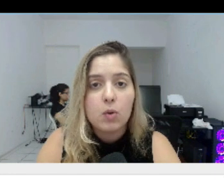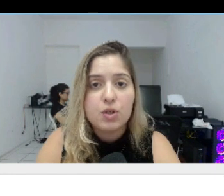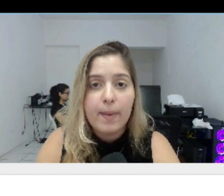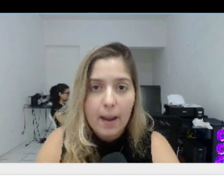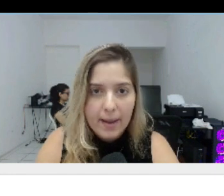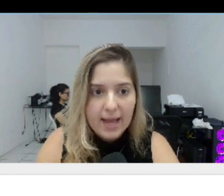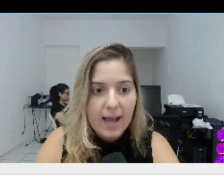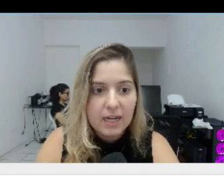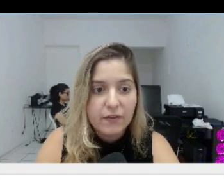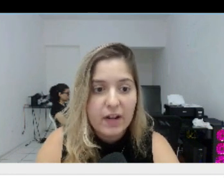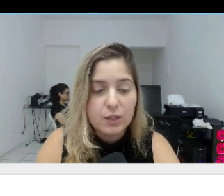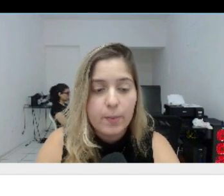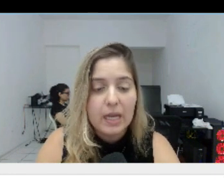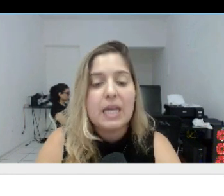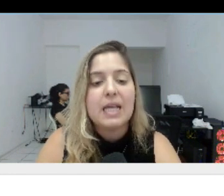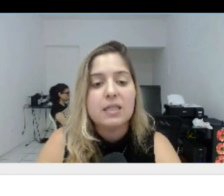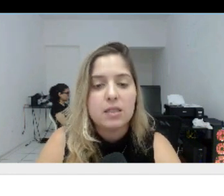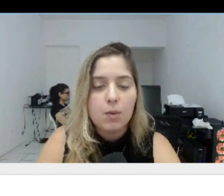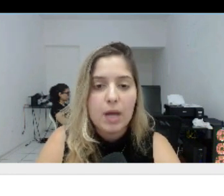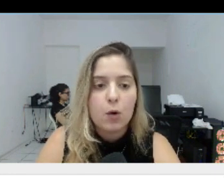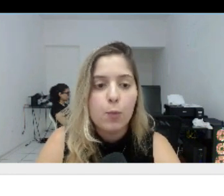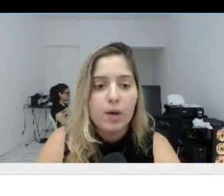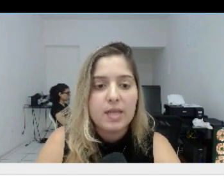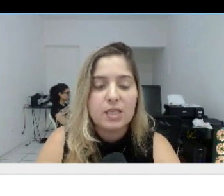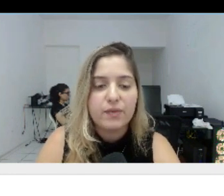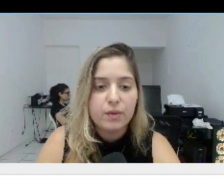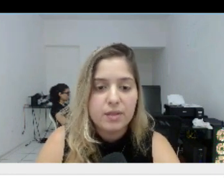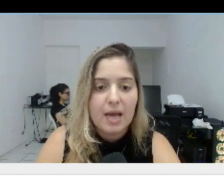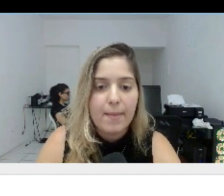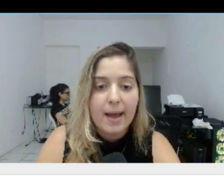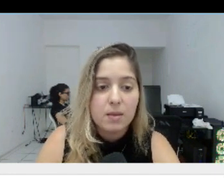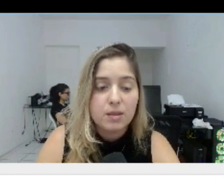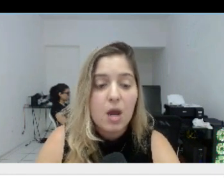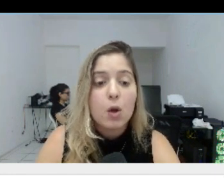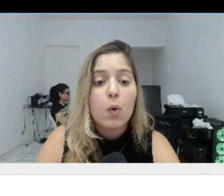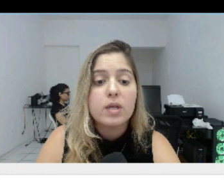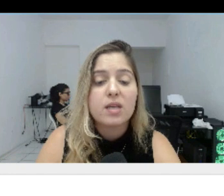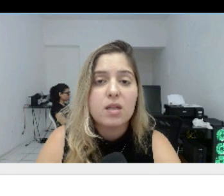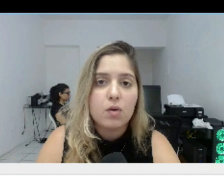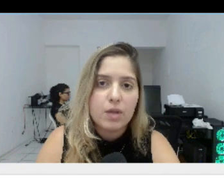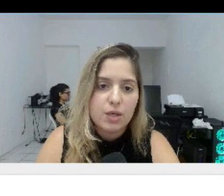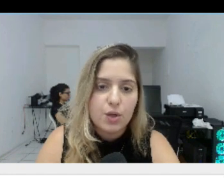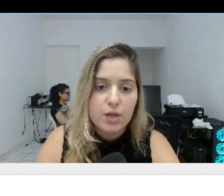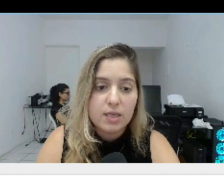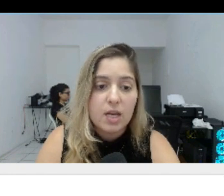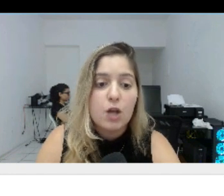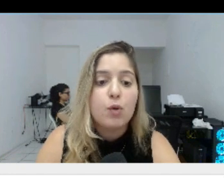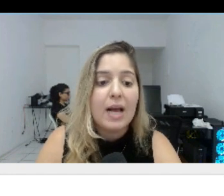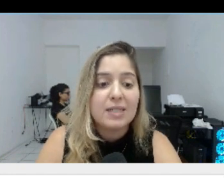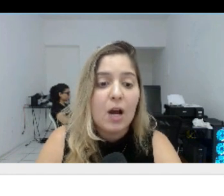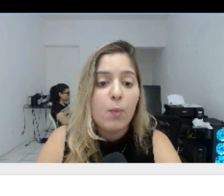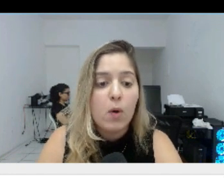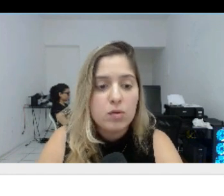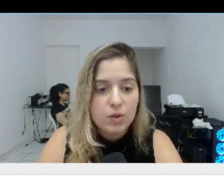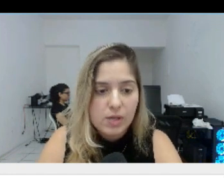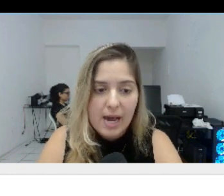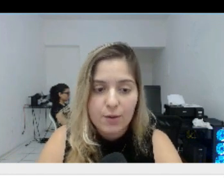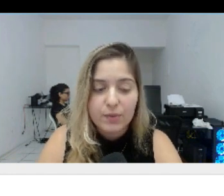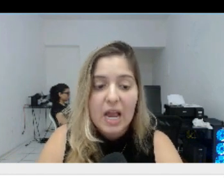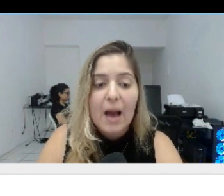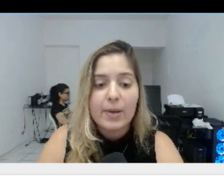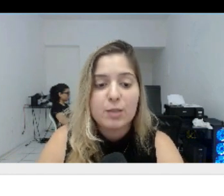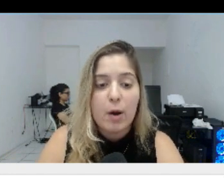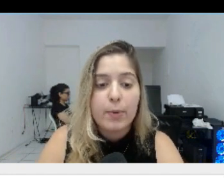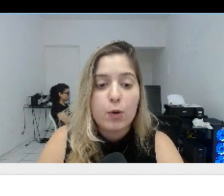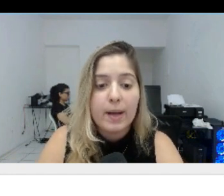a coluna de Bela Megali, que fala sobre a irritação da cúpula das Forças Armadas com o escândalo das joias do casal